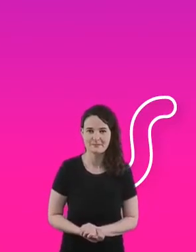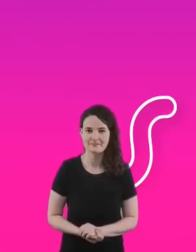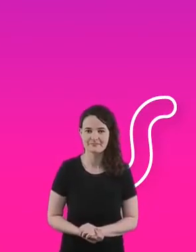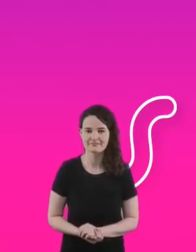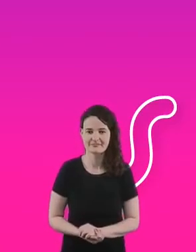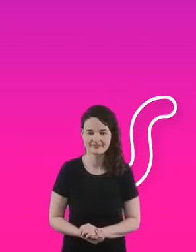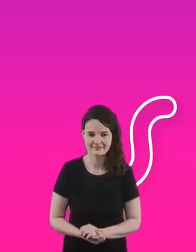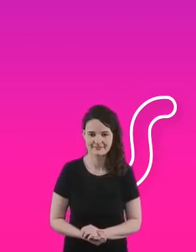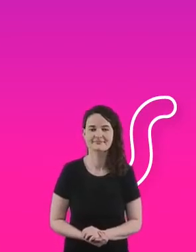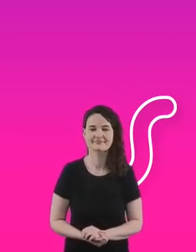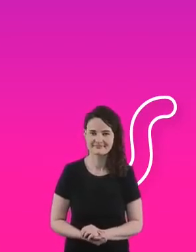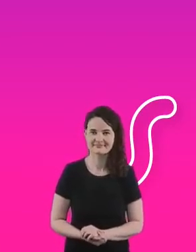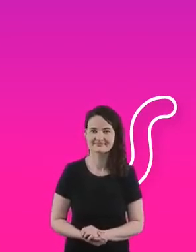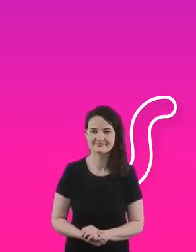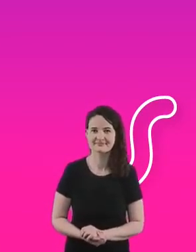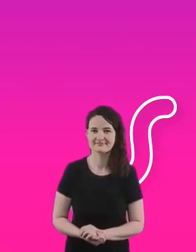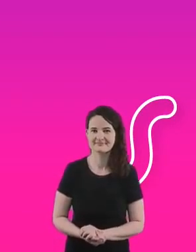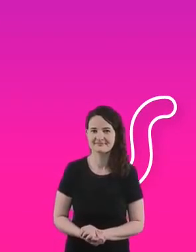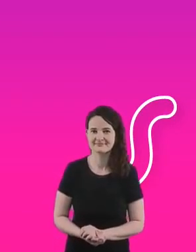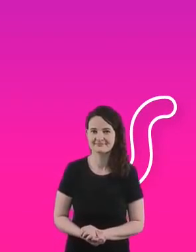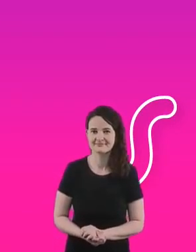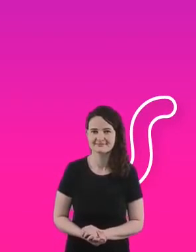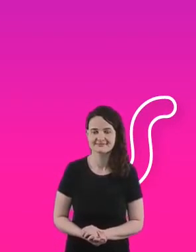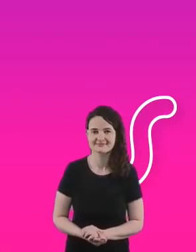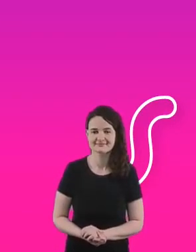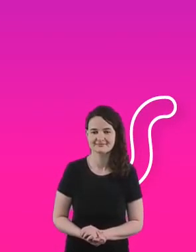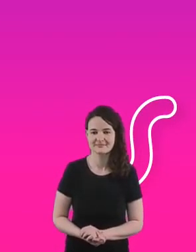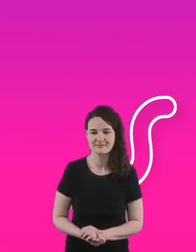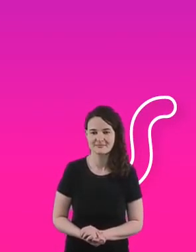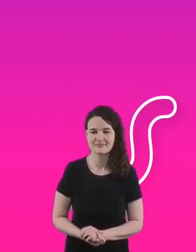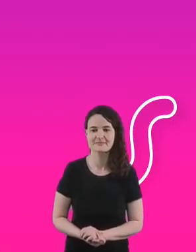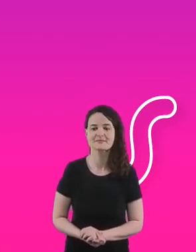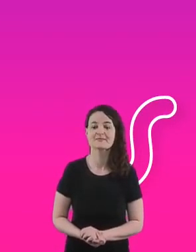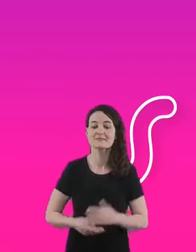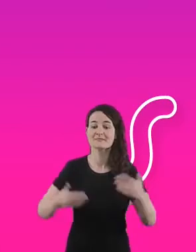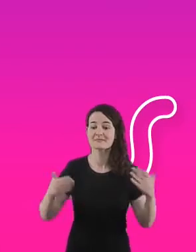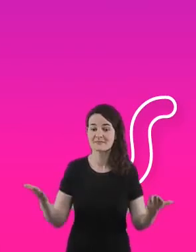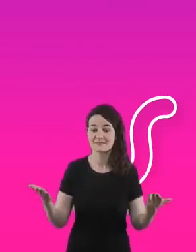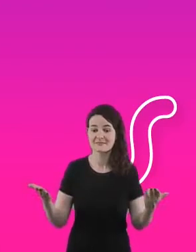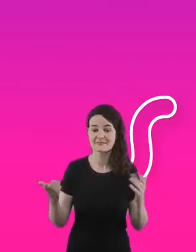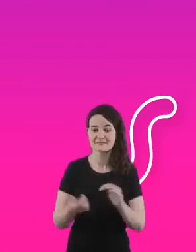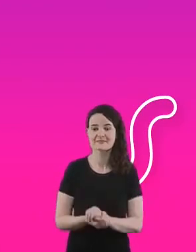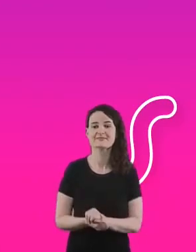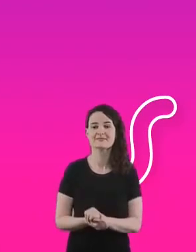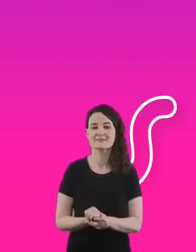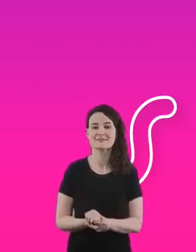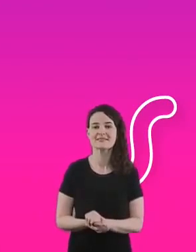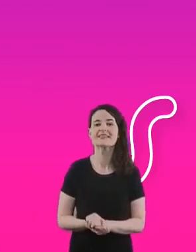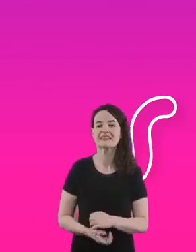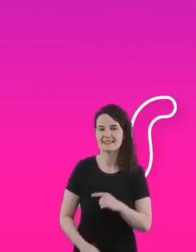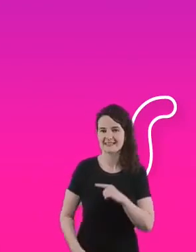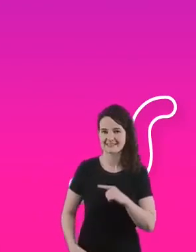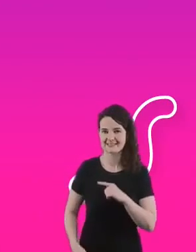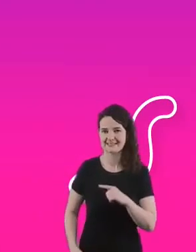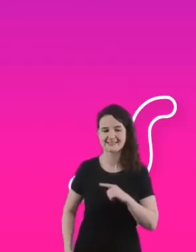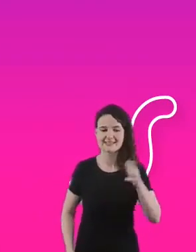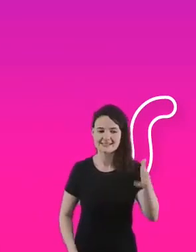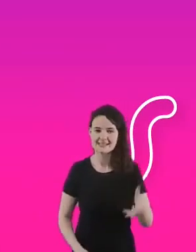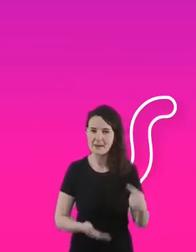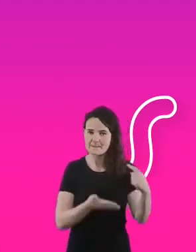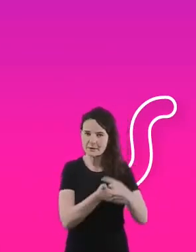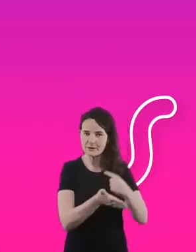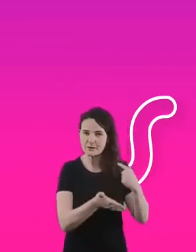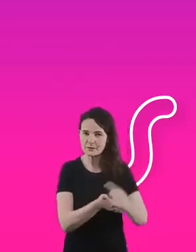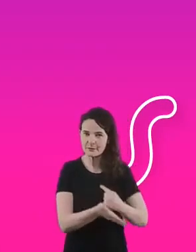Obrigado, Fausta. Bom, vamos então falar, a gente já recebemos aqui algumas perguntas, né, de quem está